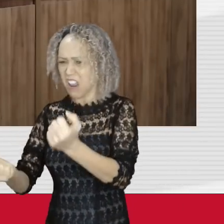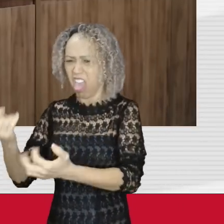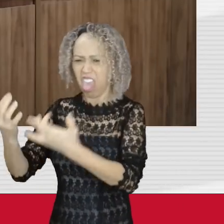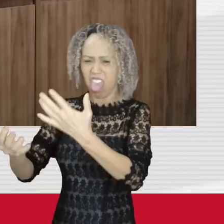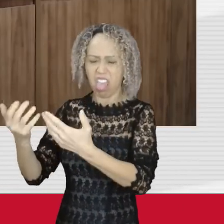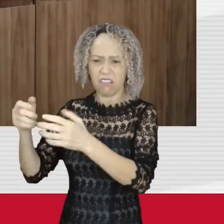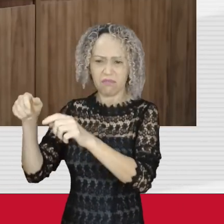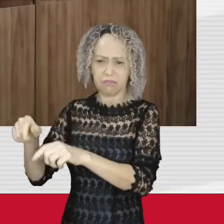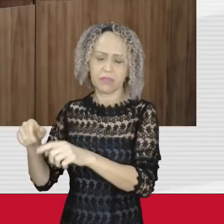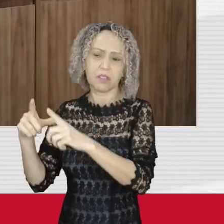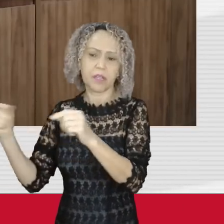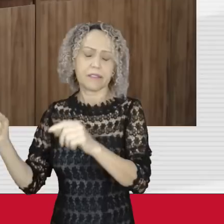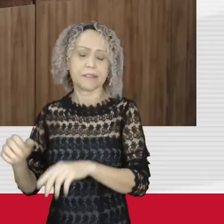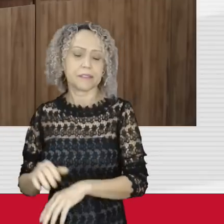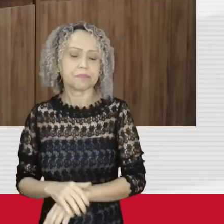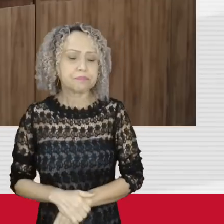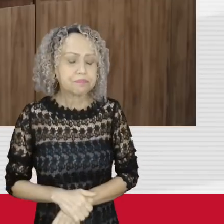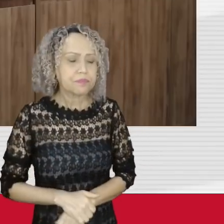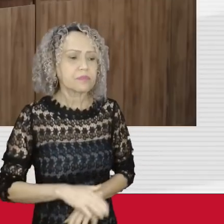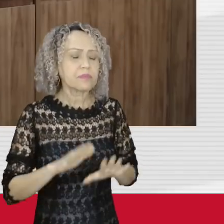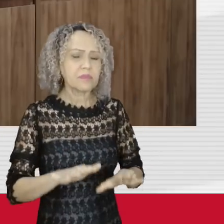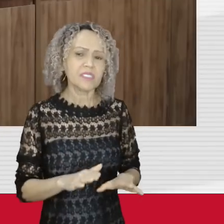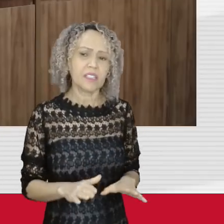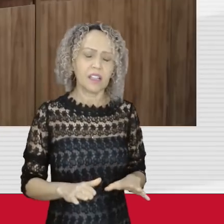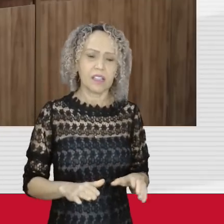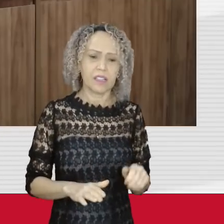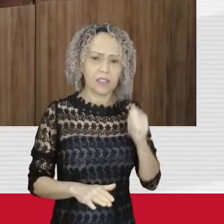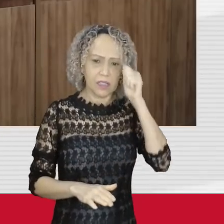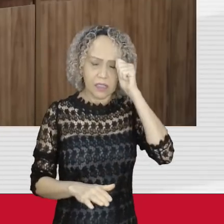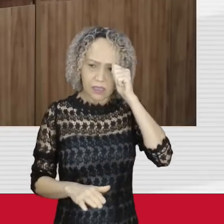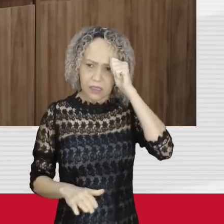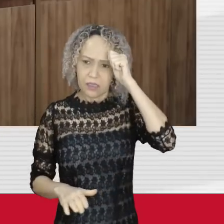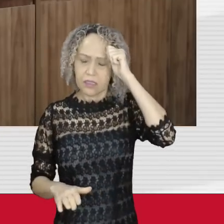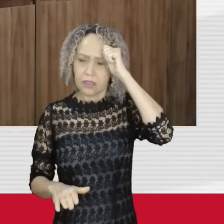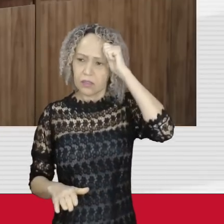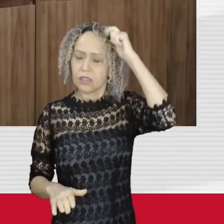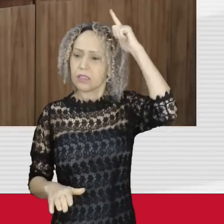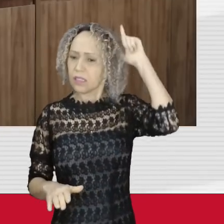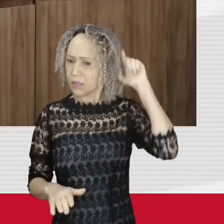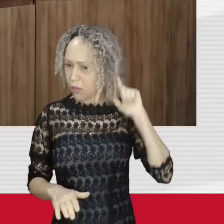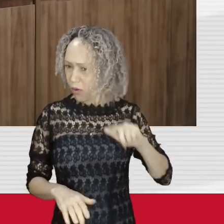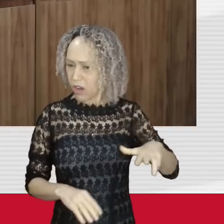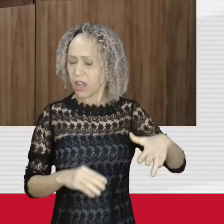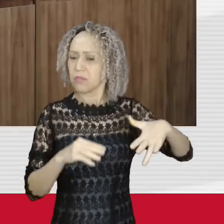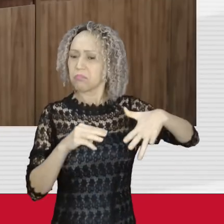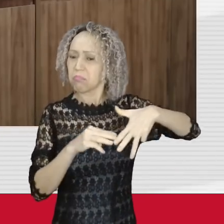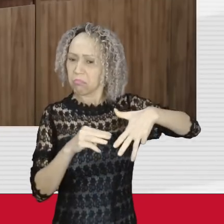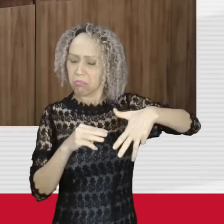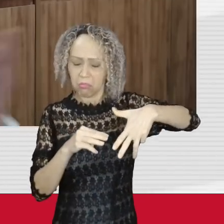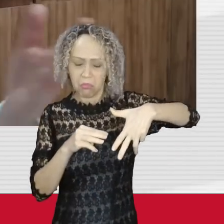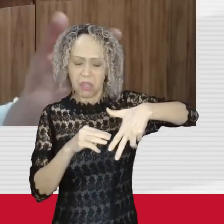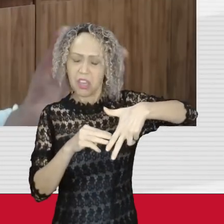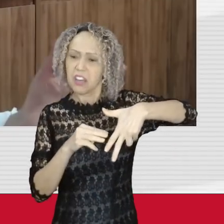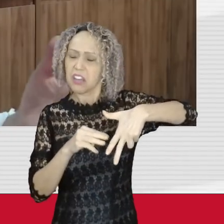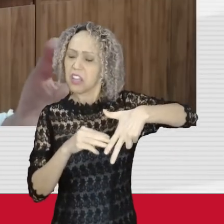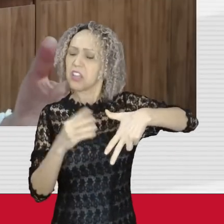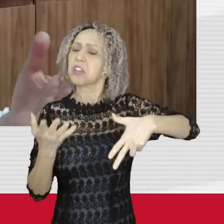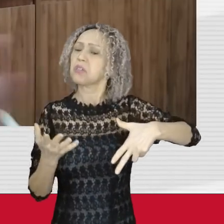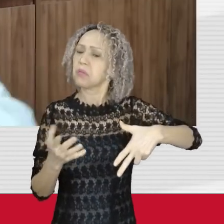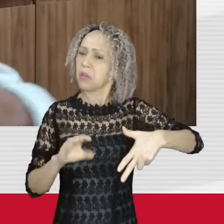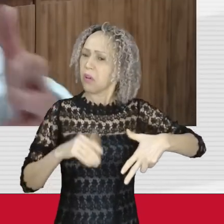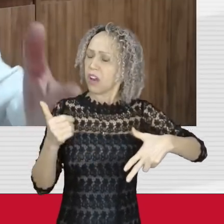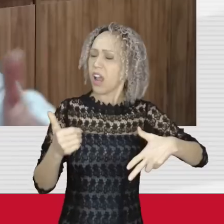O ministro Alexandre de Moraes tomar uma providência dessa, porque muito daquilo que a gente viu são crimes